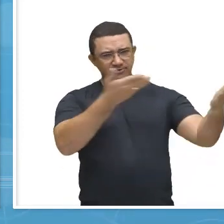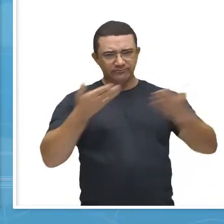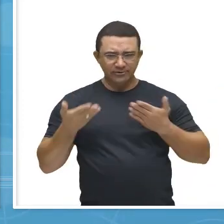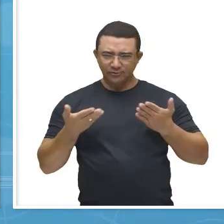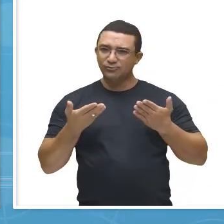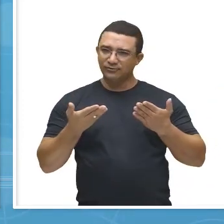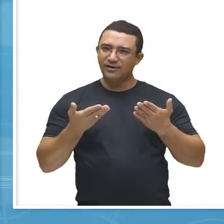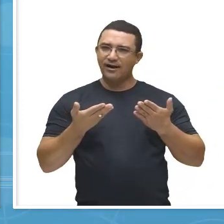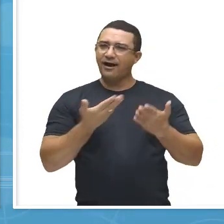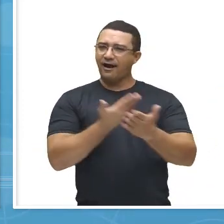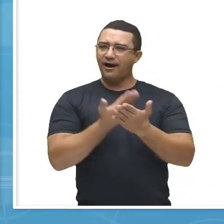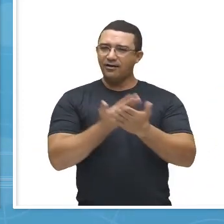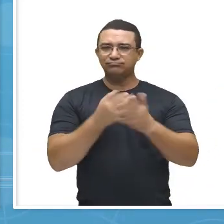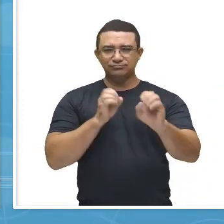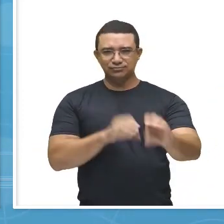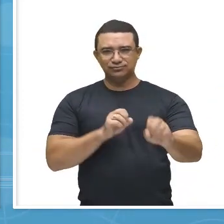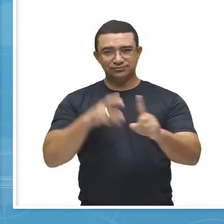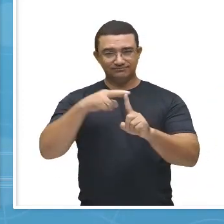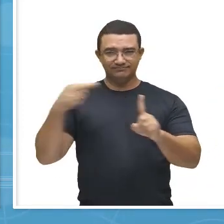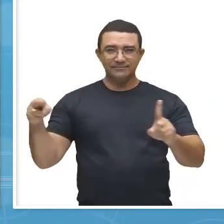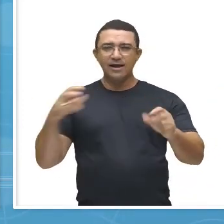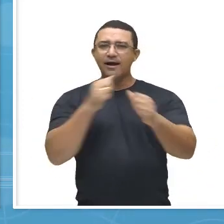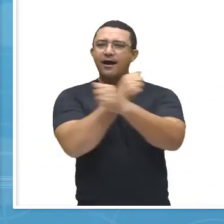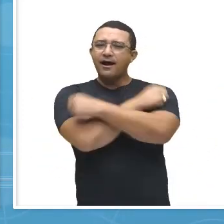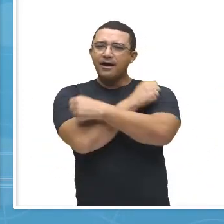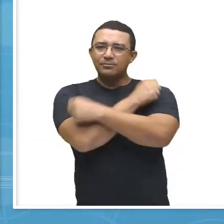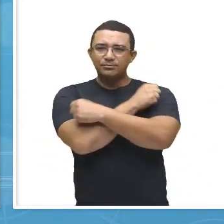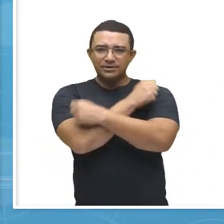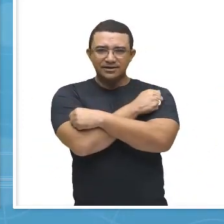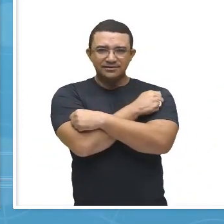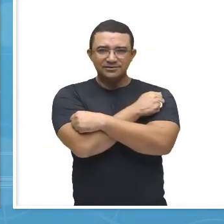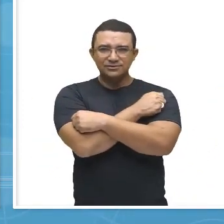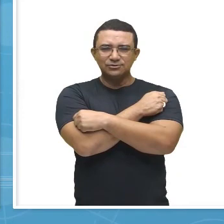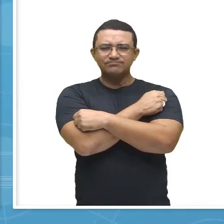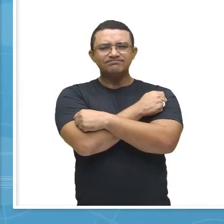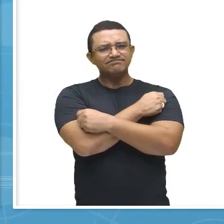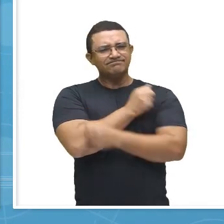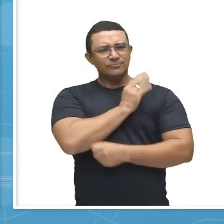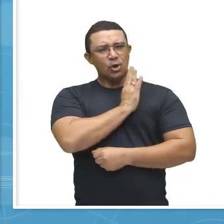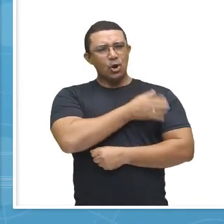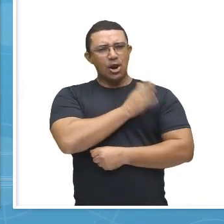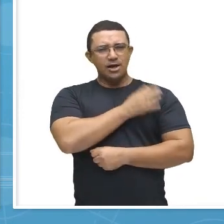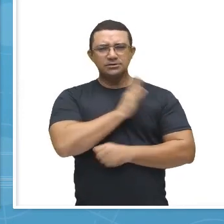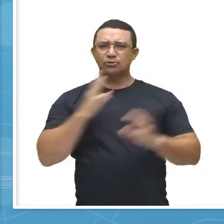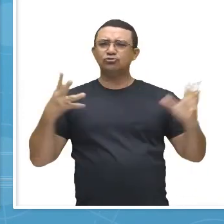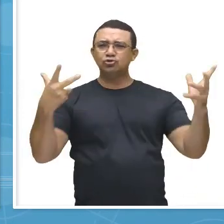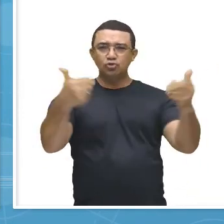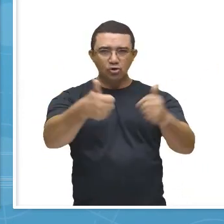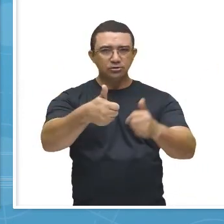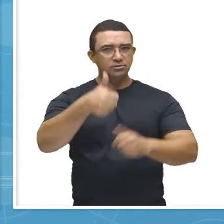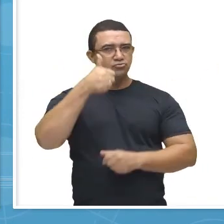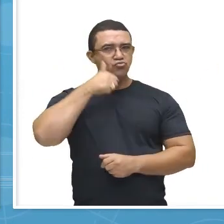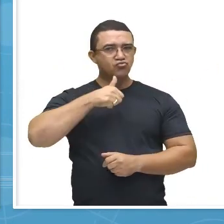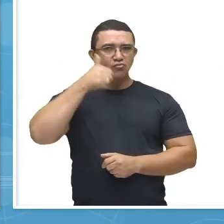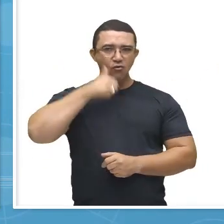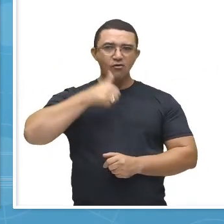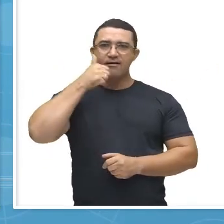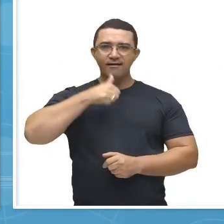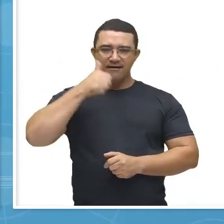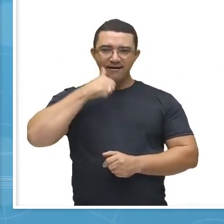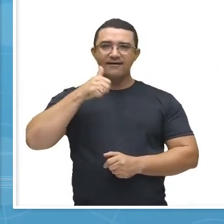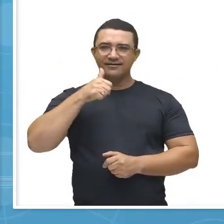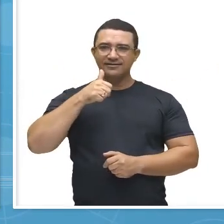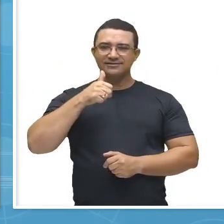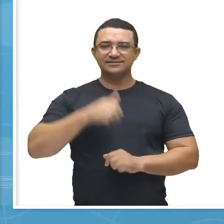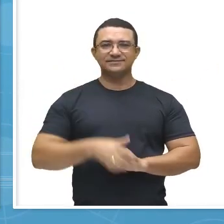ensino religioso. Quero dar um grande abraço e de coração a todas as mulheres de nossas vidas que estão nos